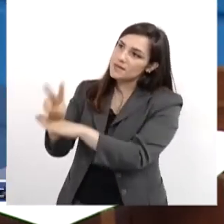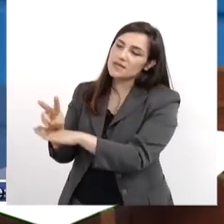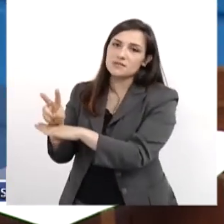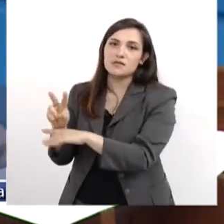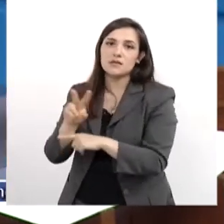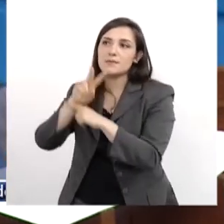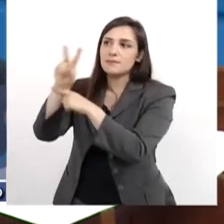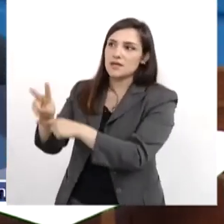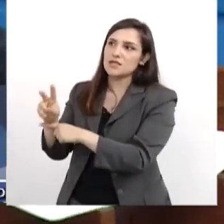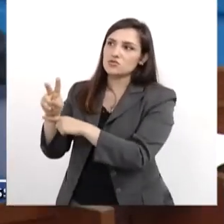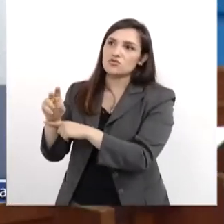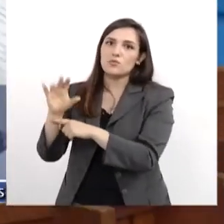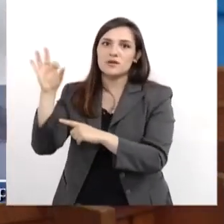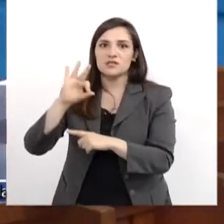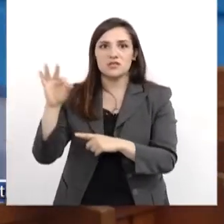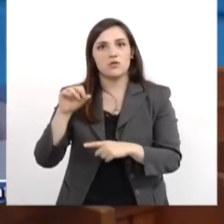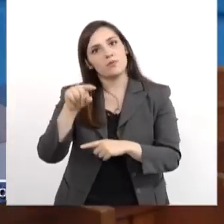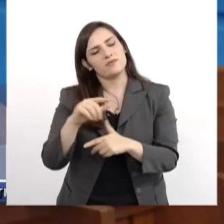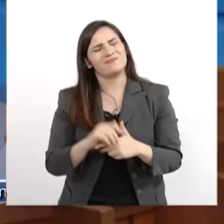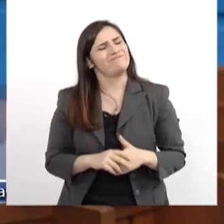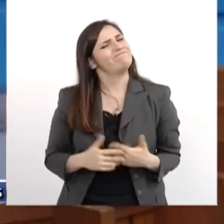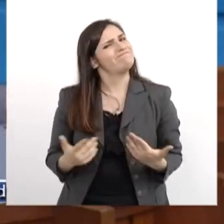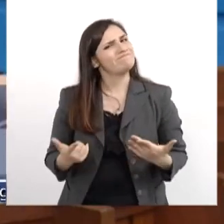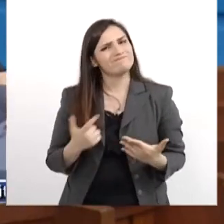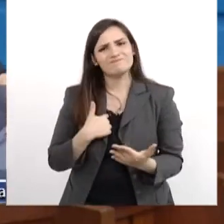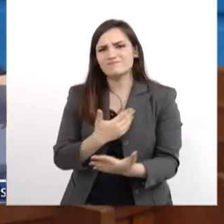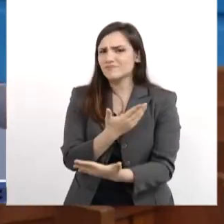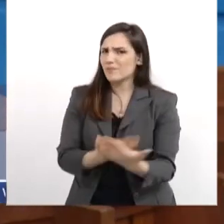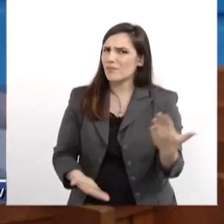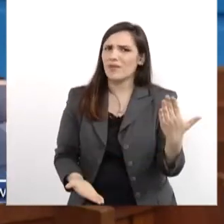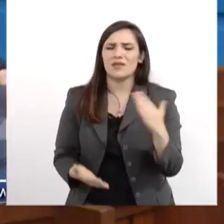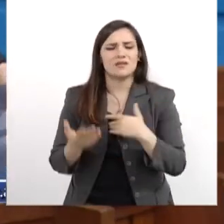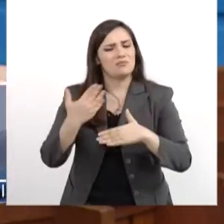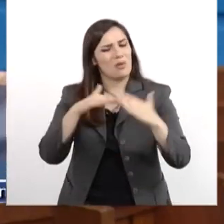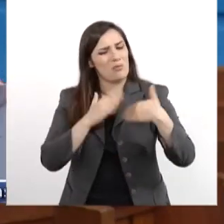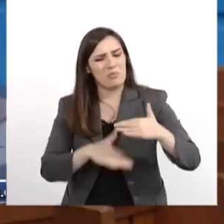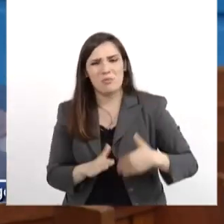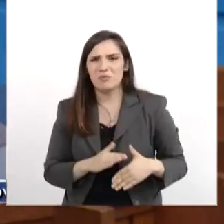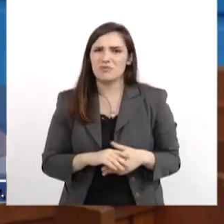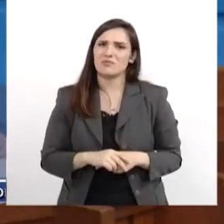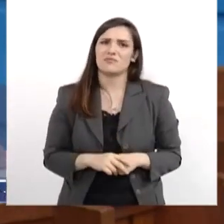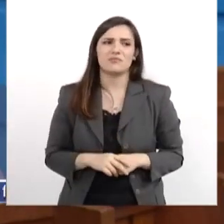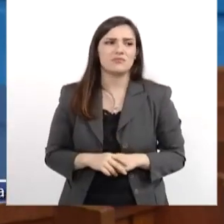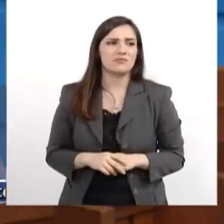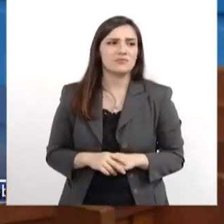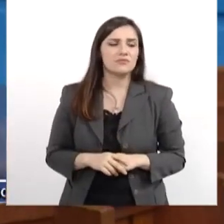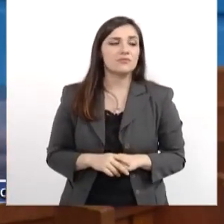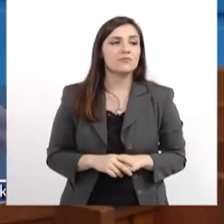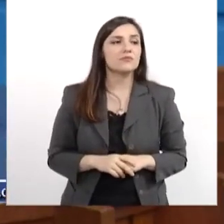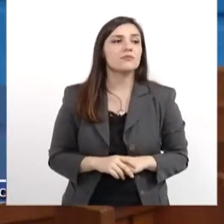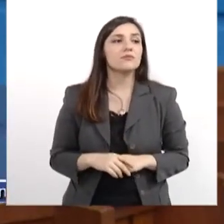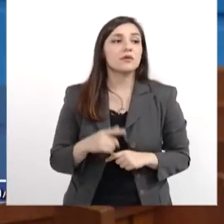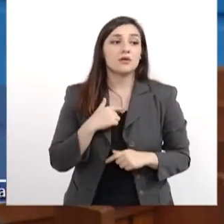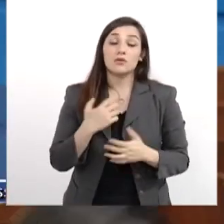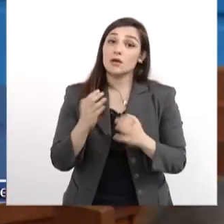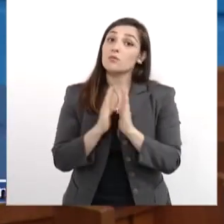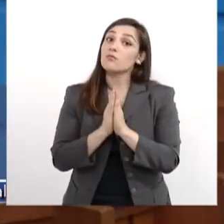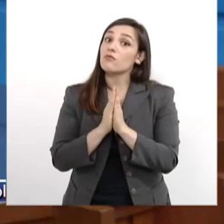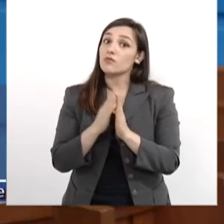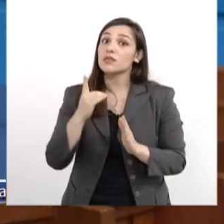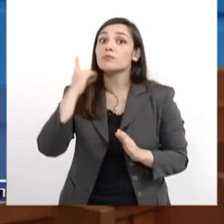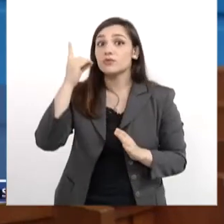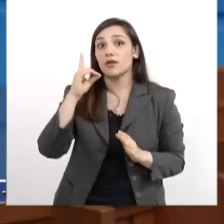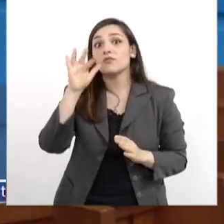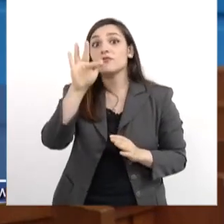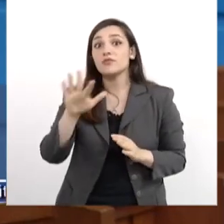né? Eu vejo um retrocesso muito grande, espero que a nossa bancada federal e